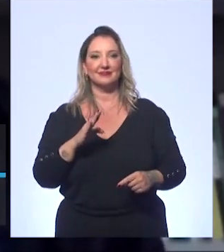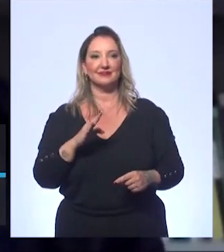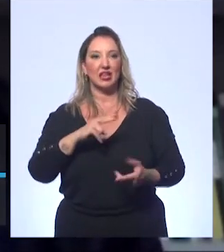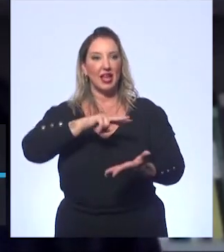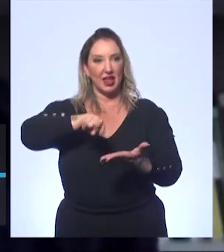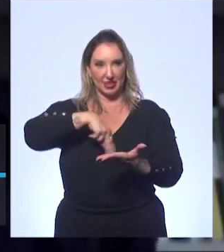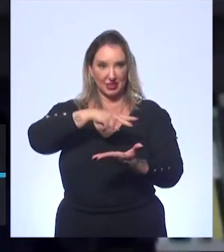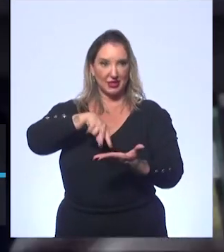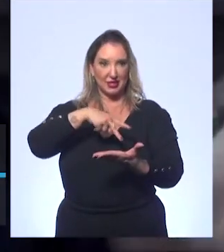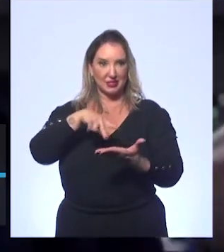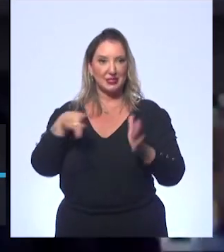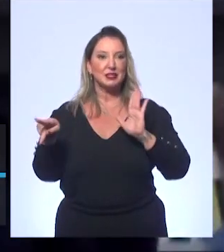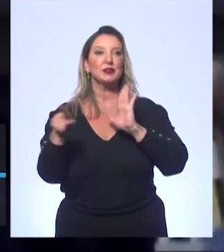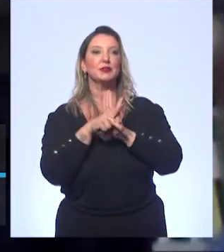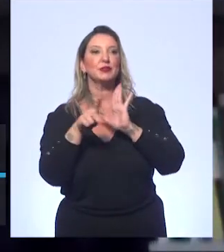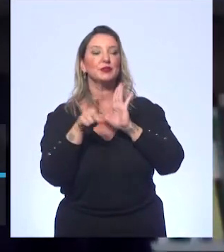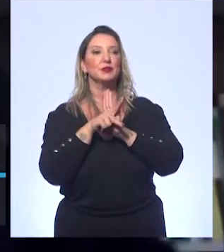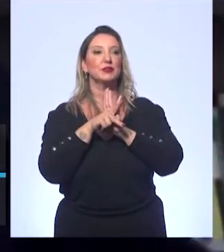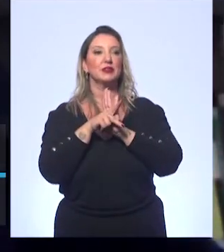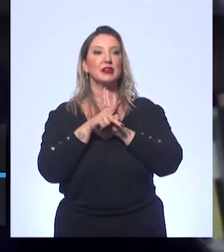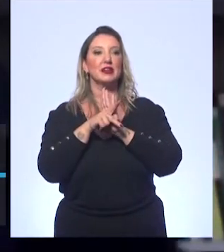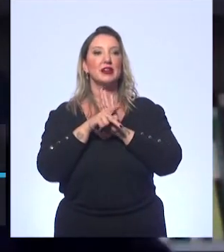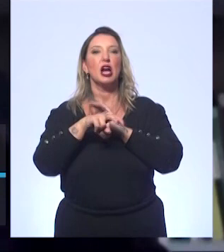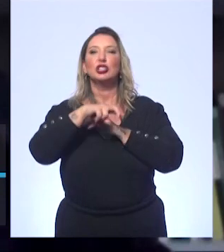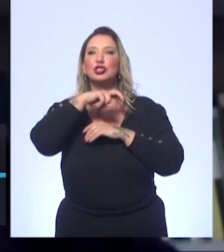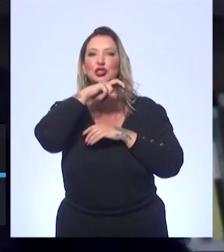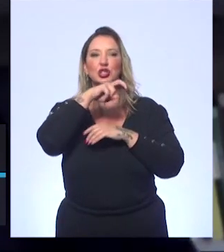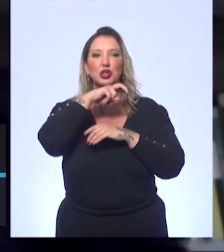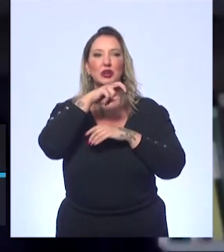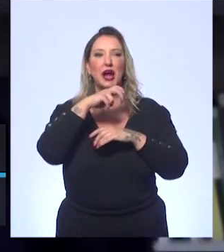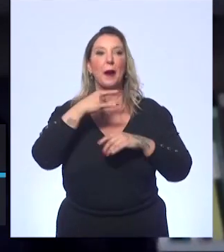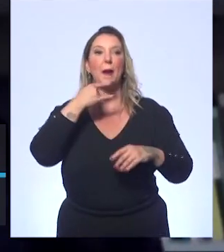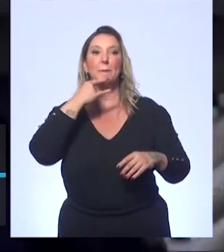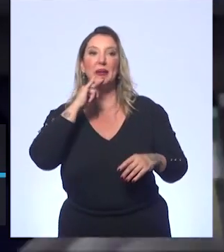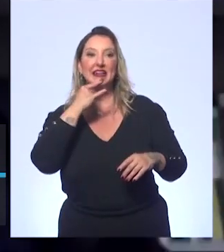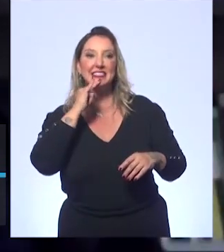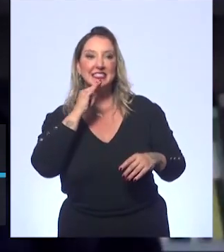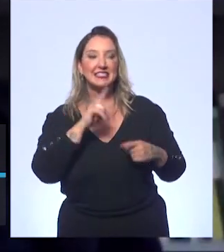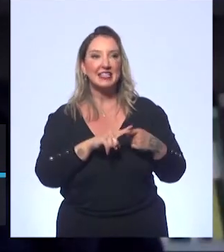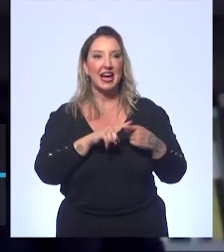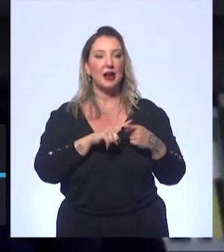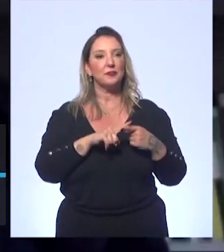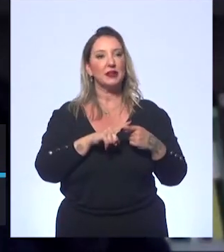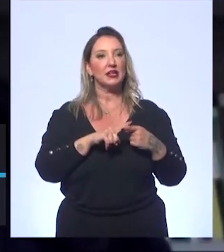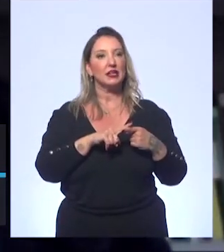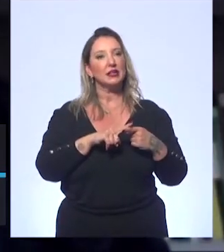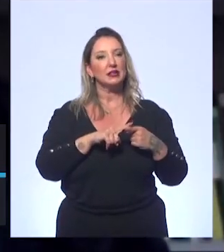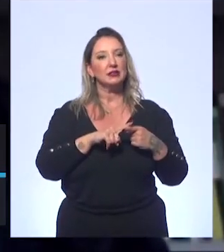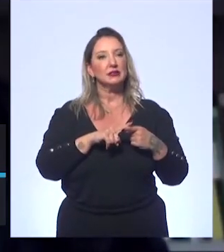dança, tipicamente naquela região de Sorocaba, Piracicaba, chamado